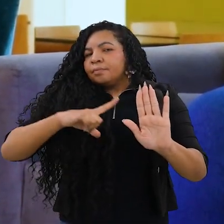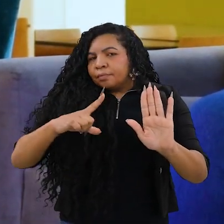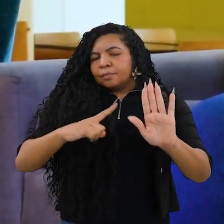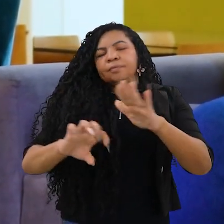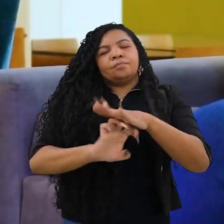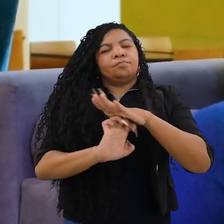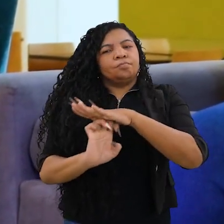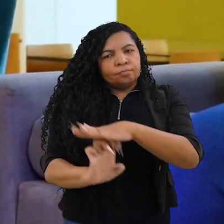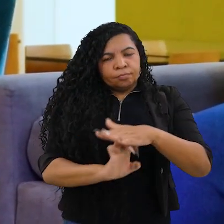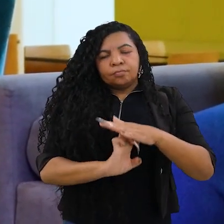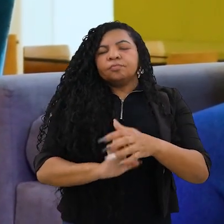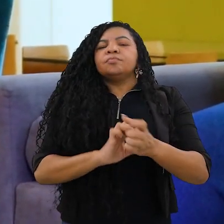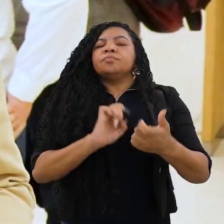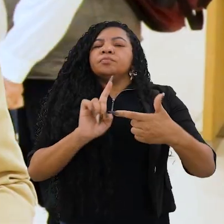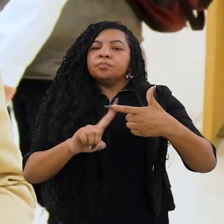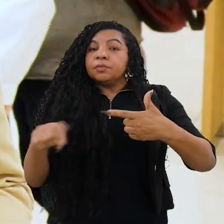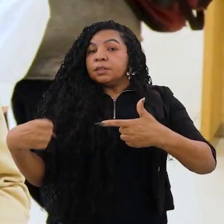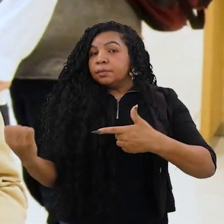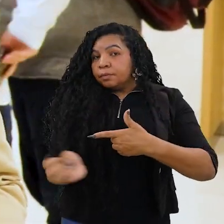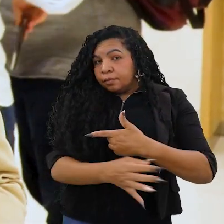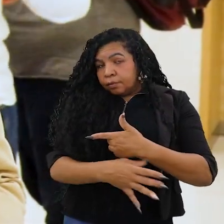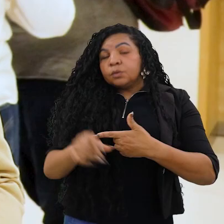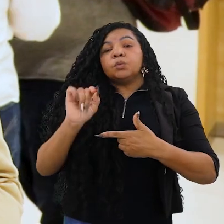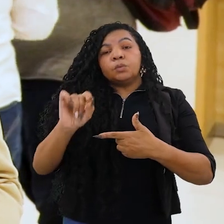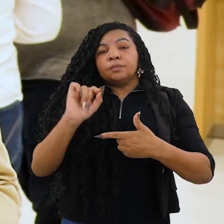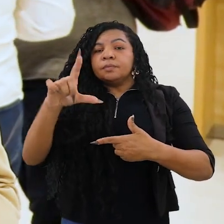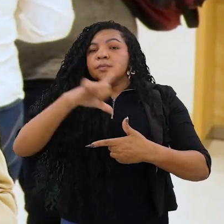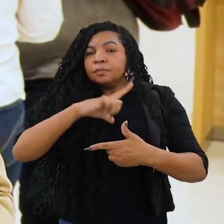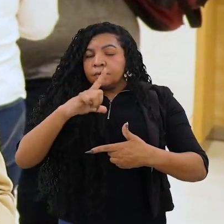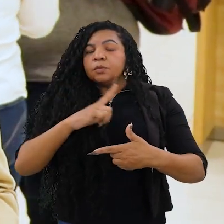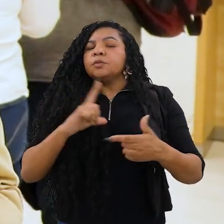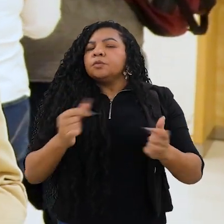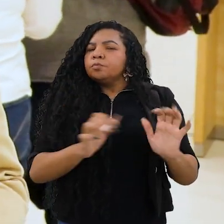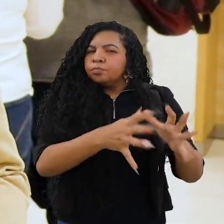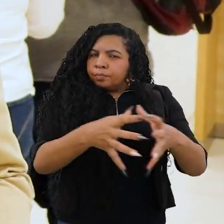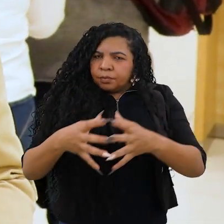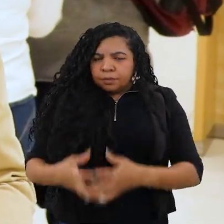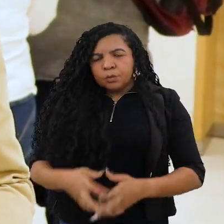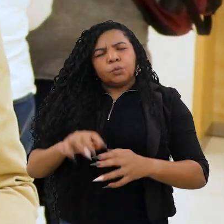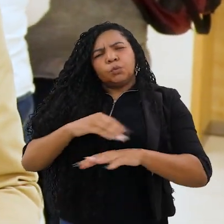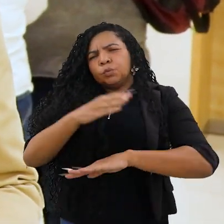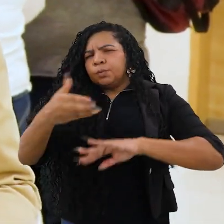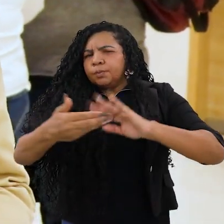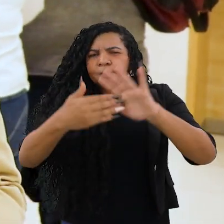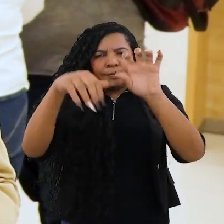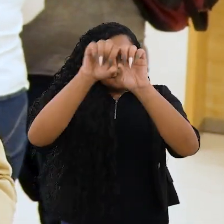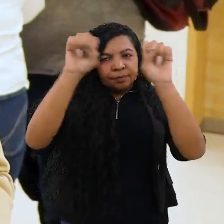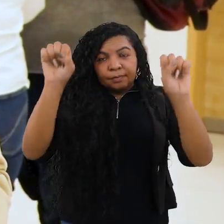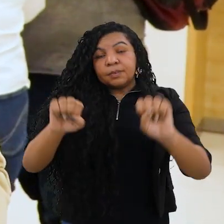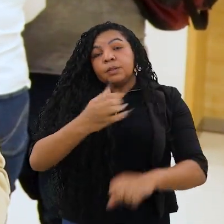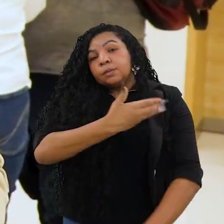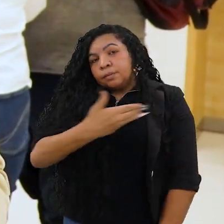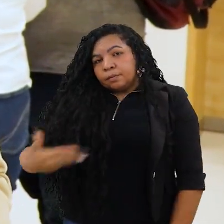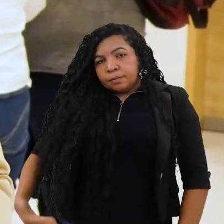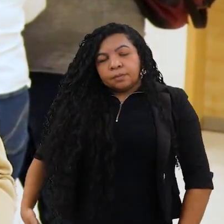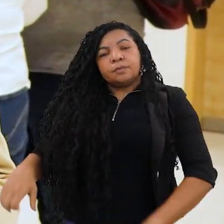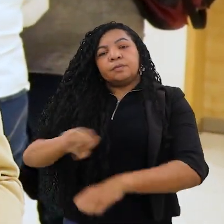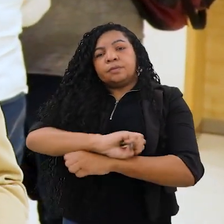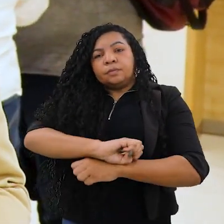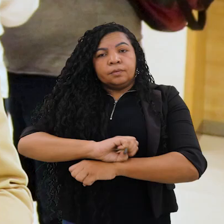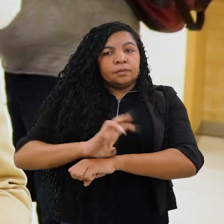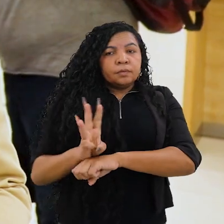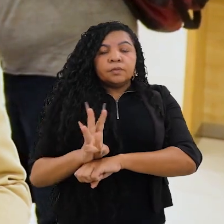o empreendedorismo e a inovação, as hélices que movem todo esse sistema. O governo,